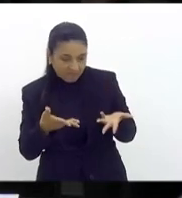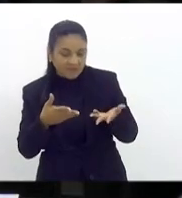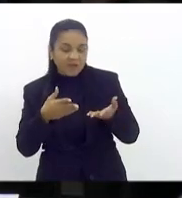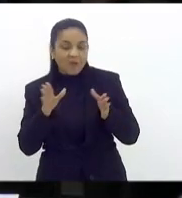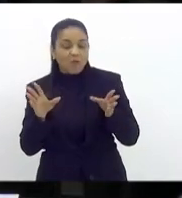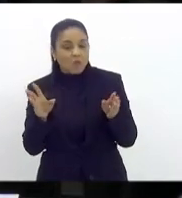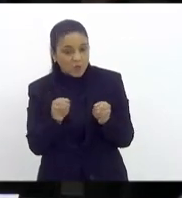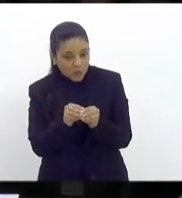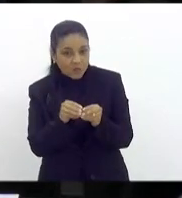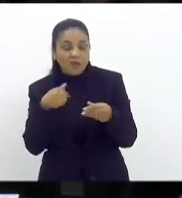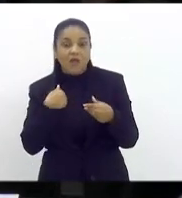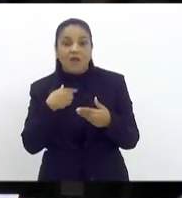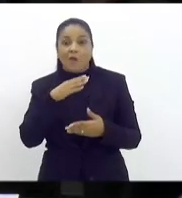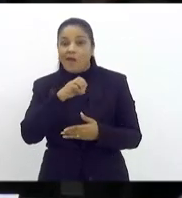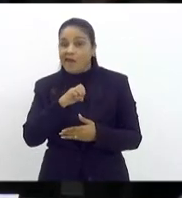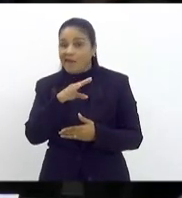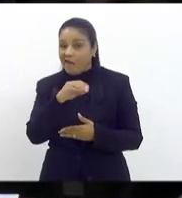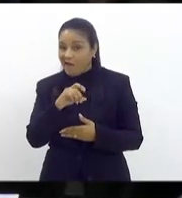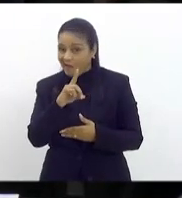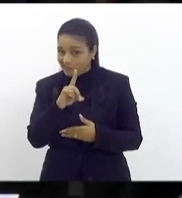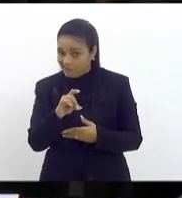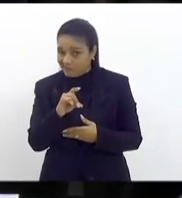o ECAD efetua...